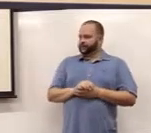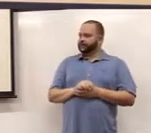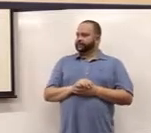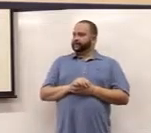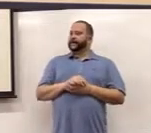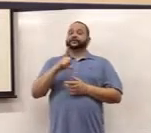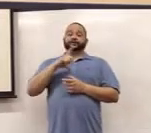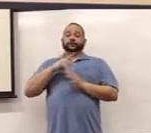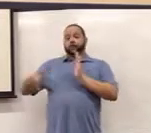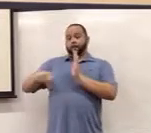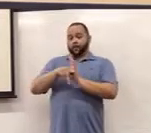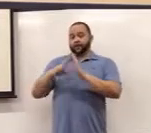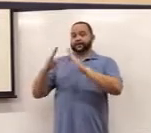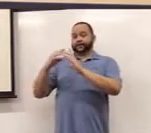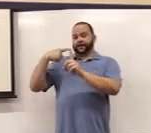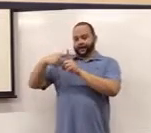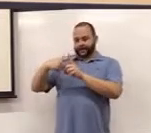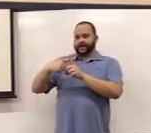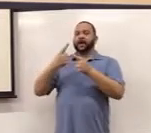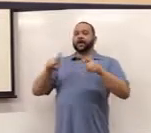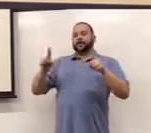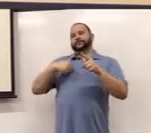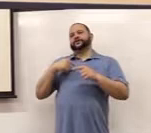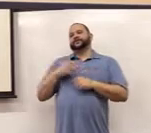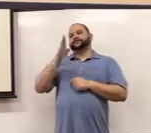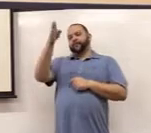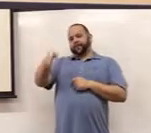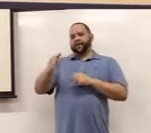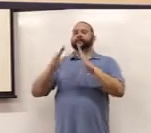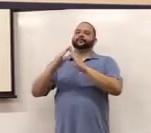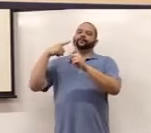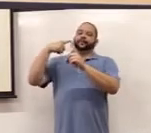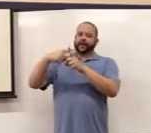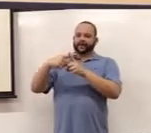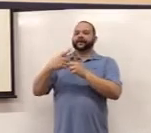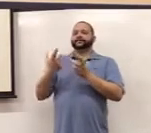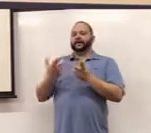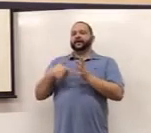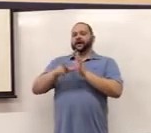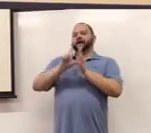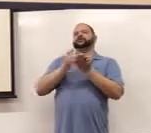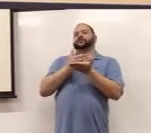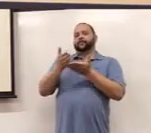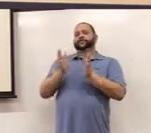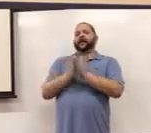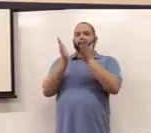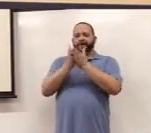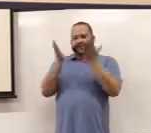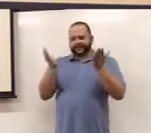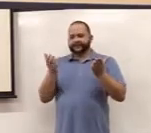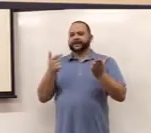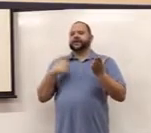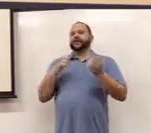sonata da igreja, então que é a música que a gente ouvia quando ia na igreja para se entreter antes de começar a missa ou durante, entre